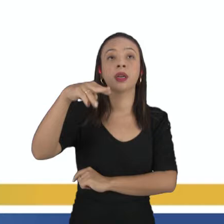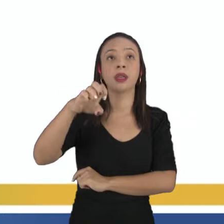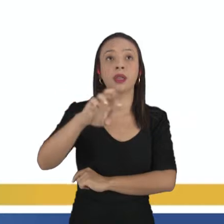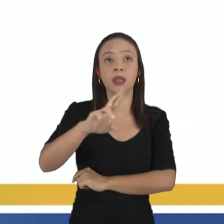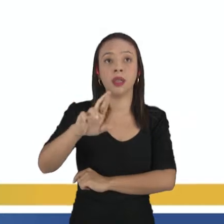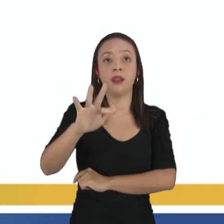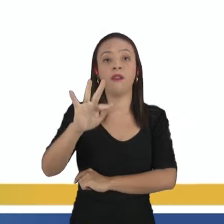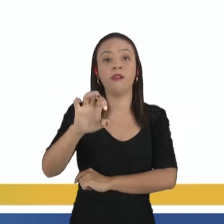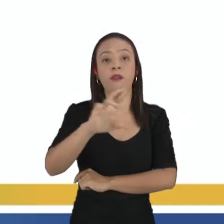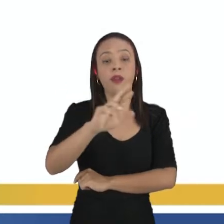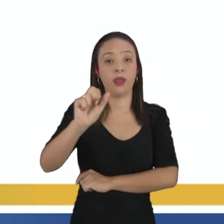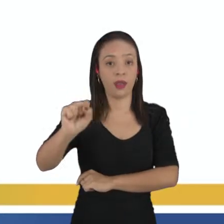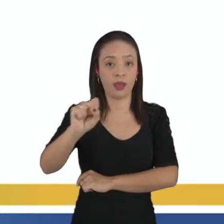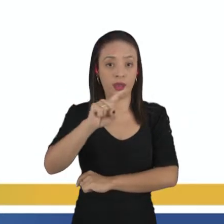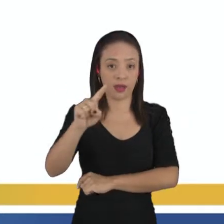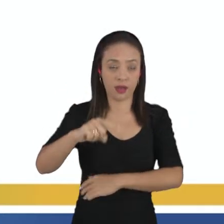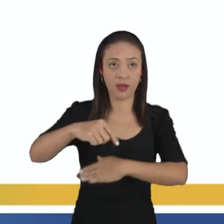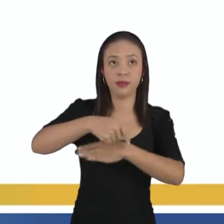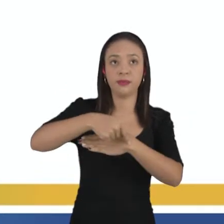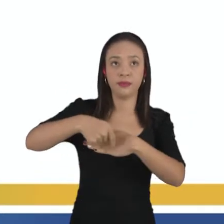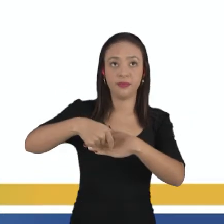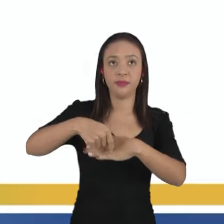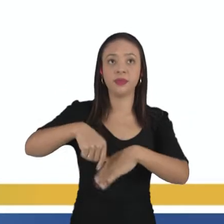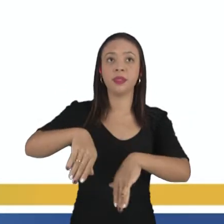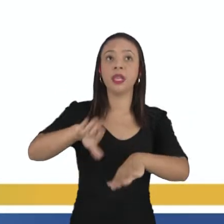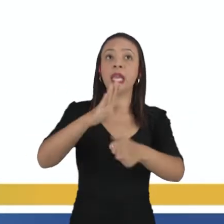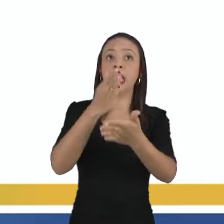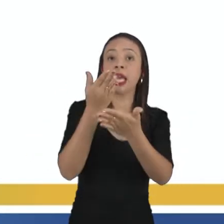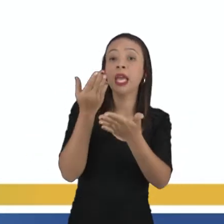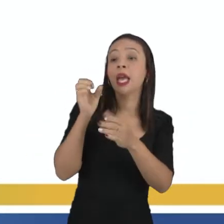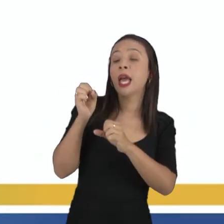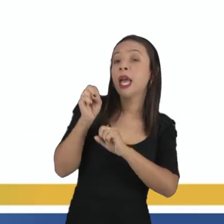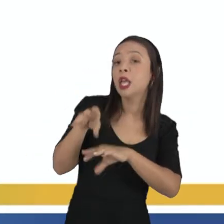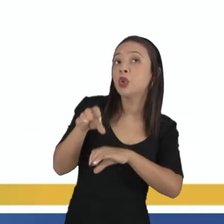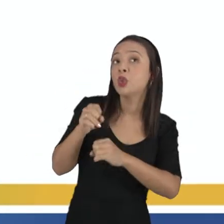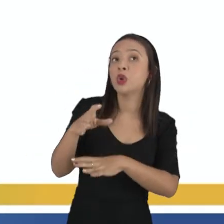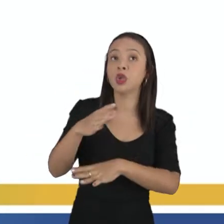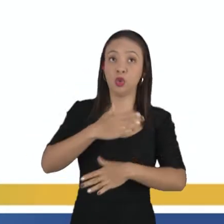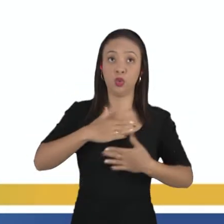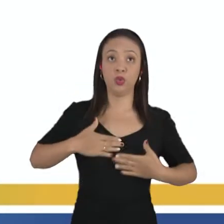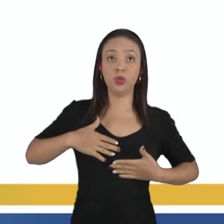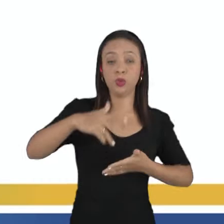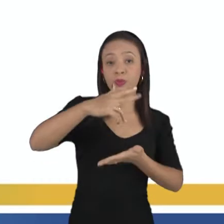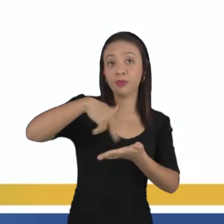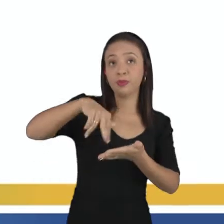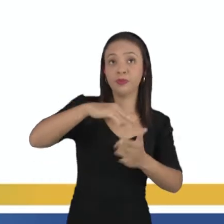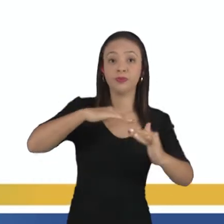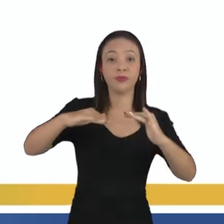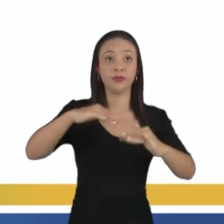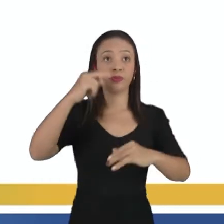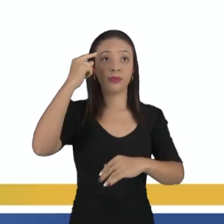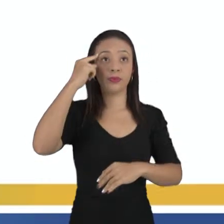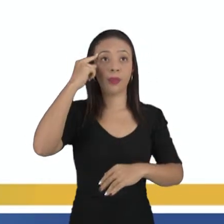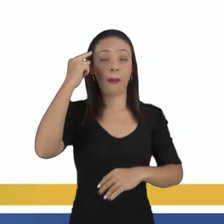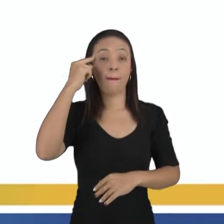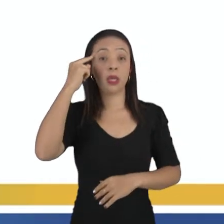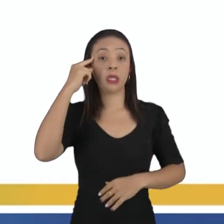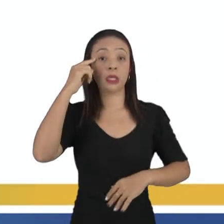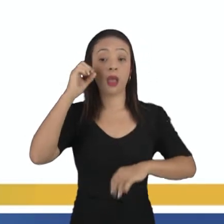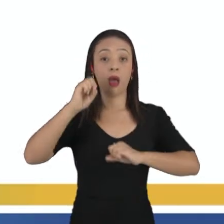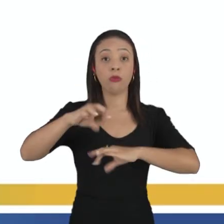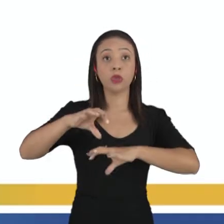de um Corpo, Dançar, Movimentar e Pensar. Pensar a educação de corpos